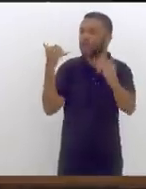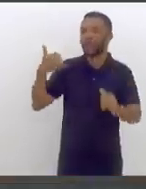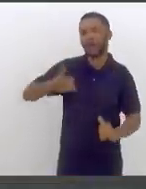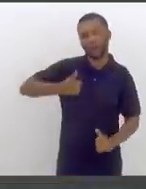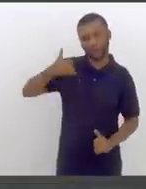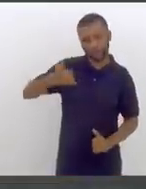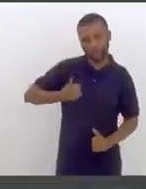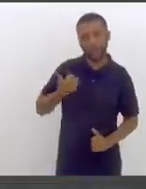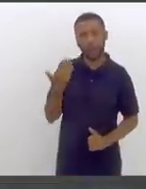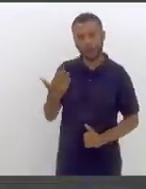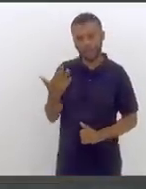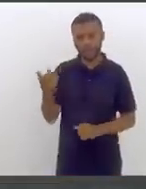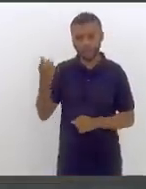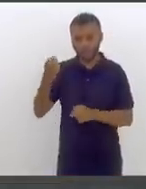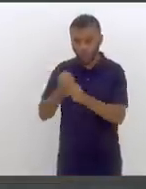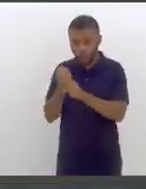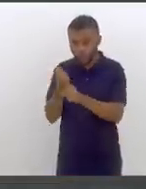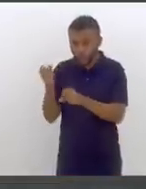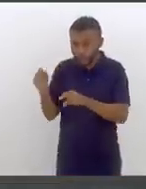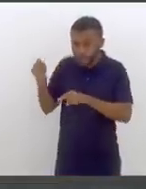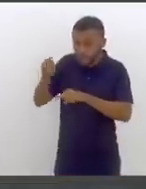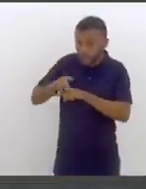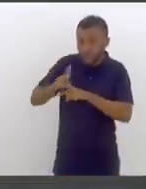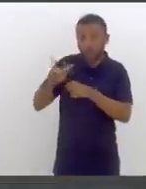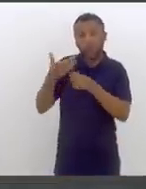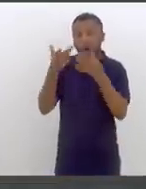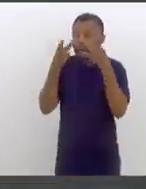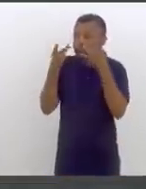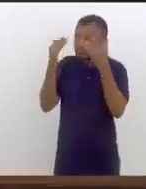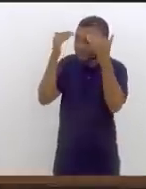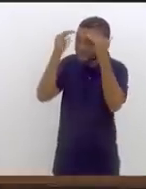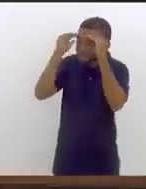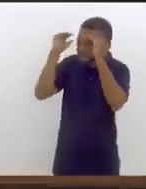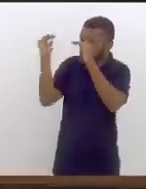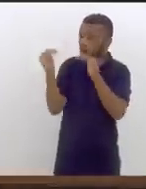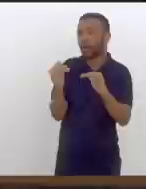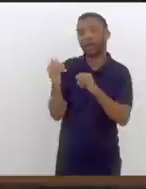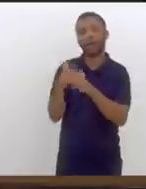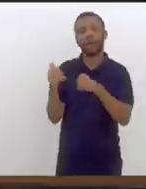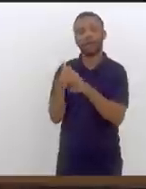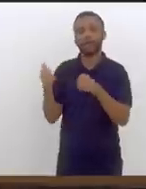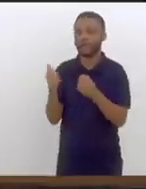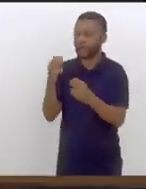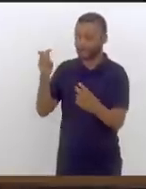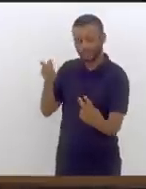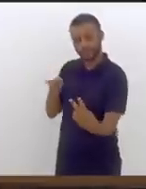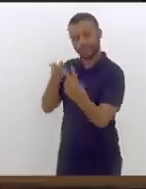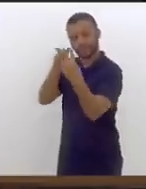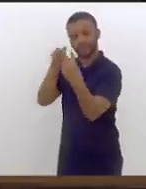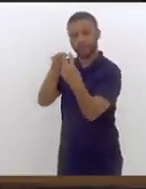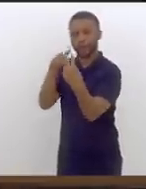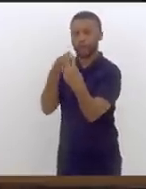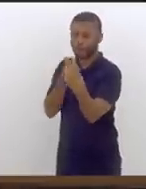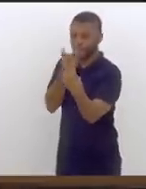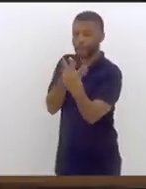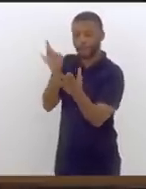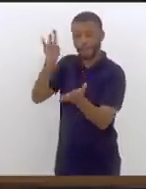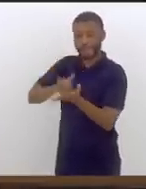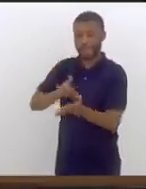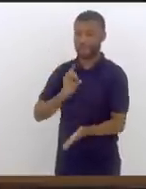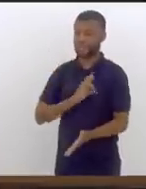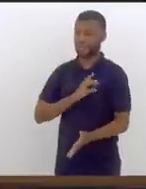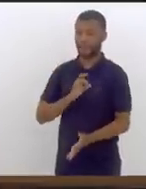a quando sua ingressou nessa Corporação que eu tenho maior carinho maior respeito mas digo o senhor olhando os olhos do senhor sem medo de falar o que eu tô falando aqui